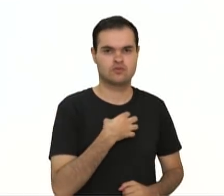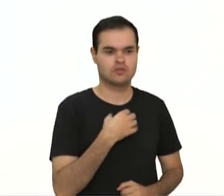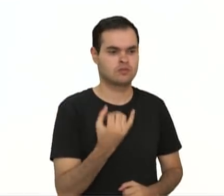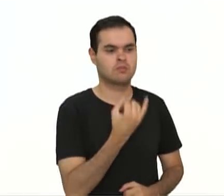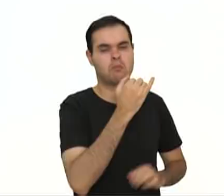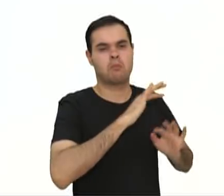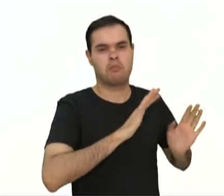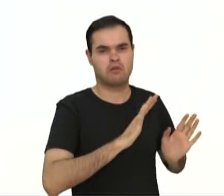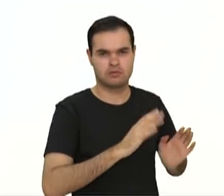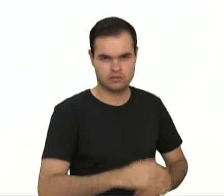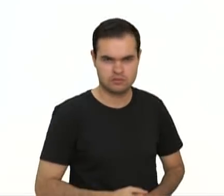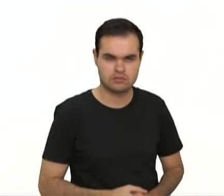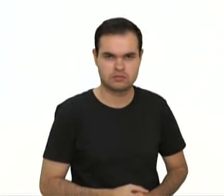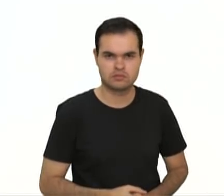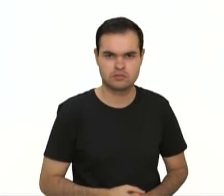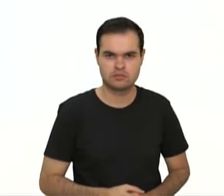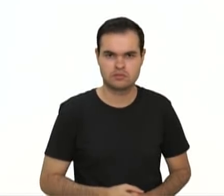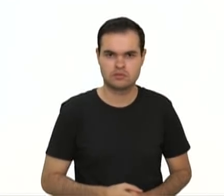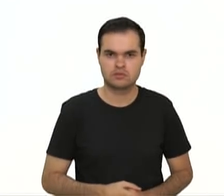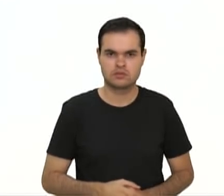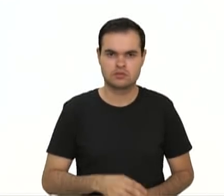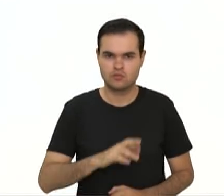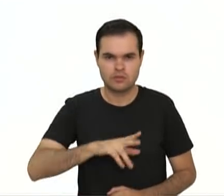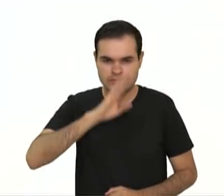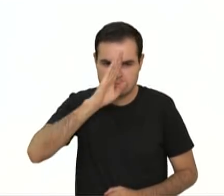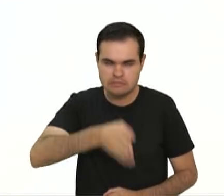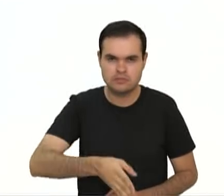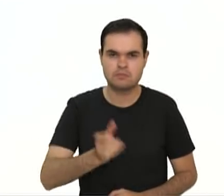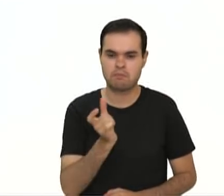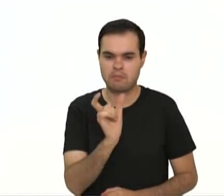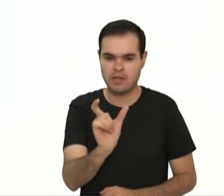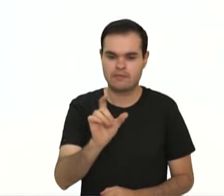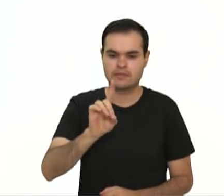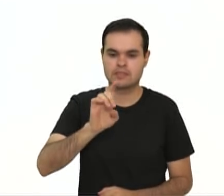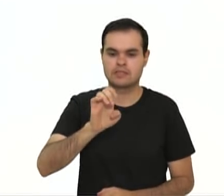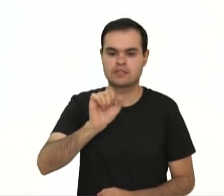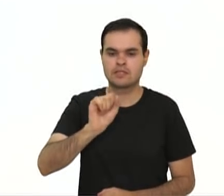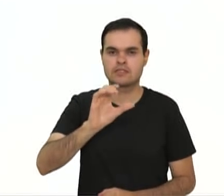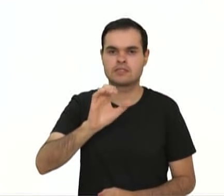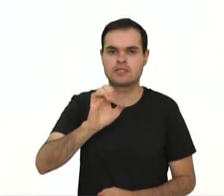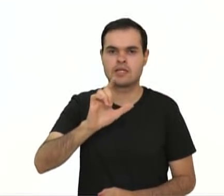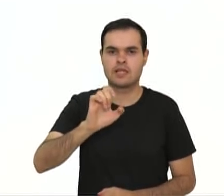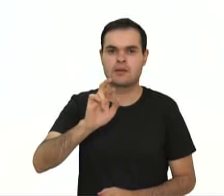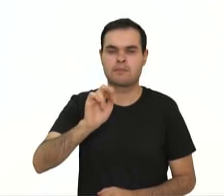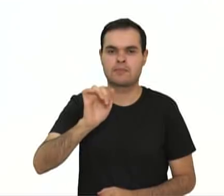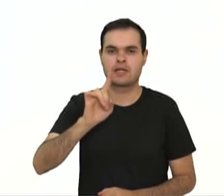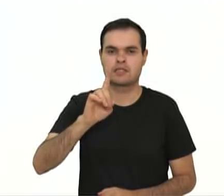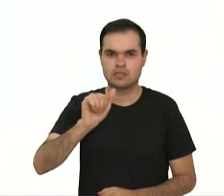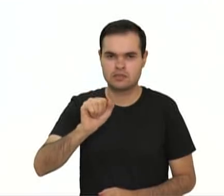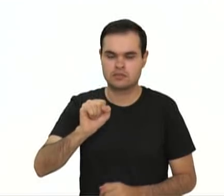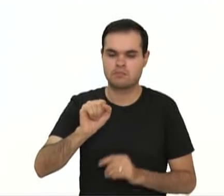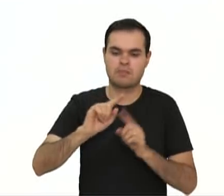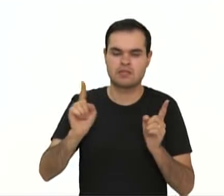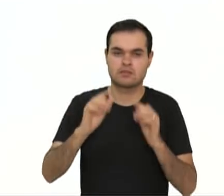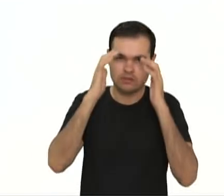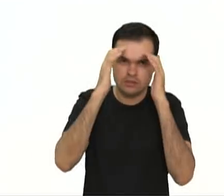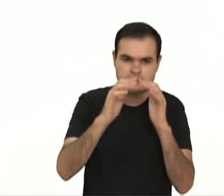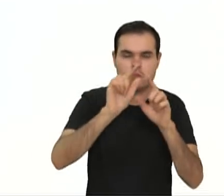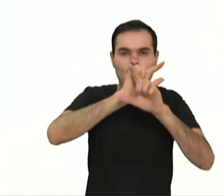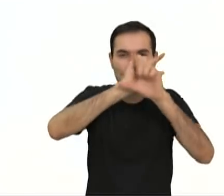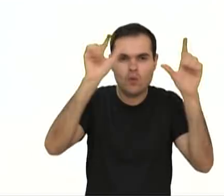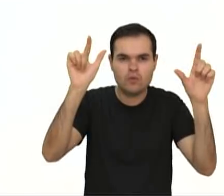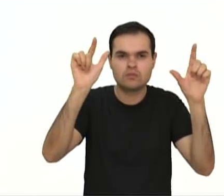Além disso, associar indiretamente com a palavra descelebradas, sem cérebros,